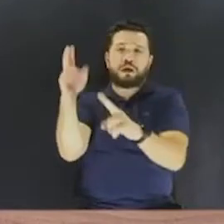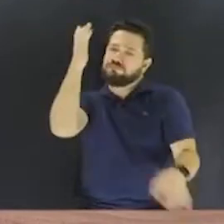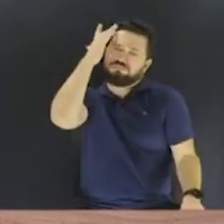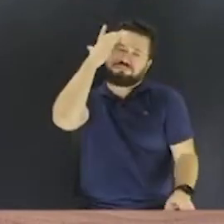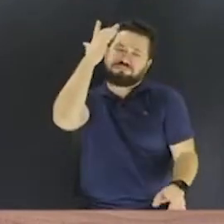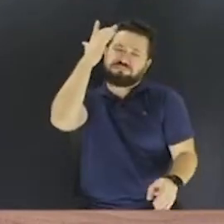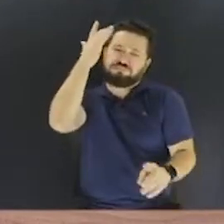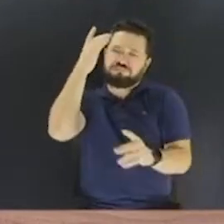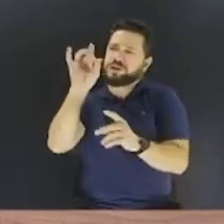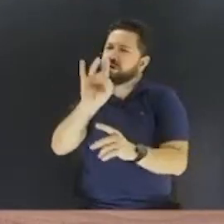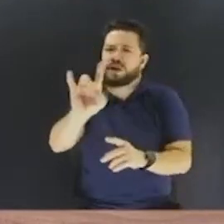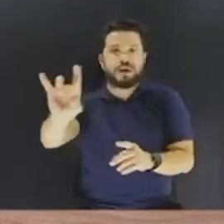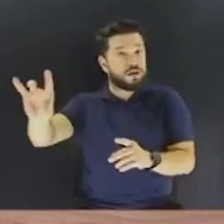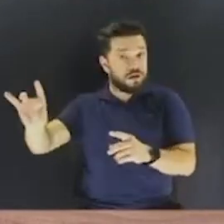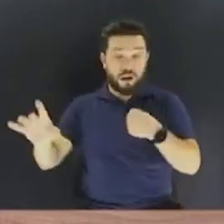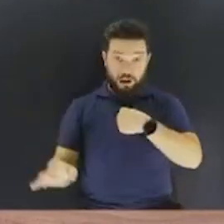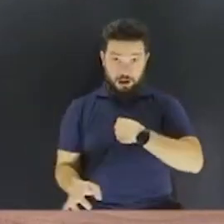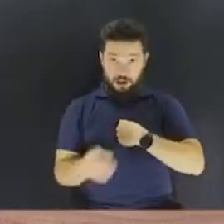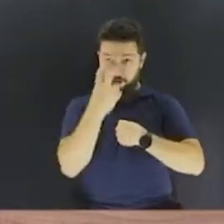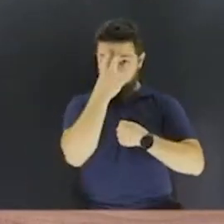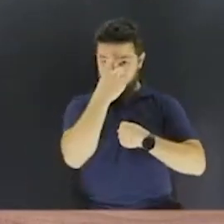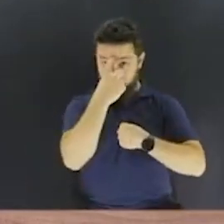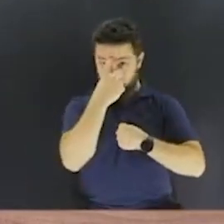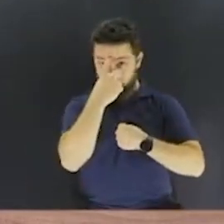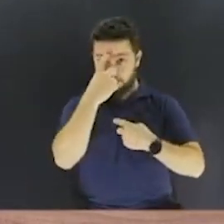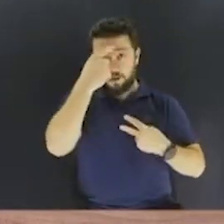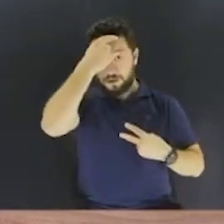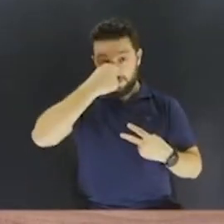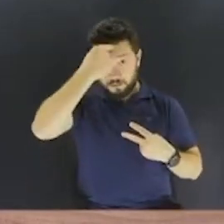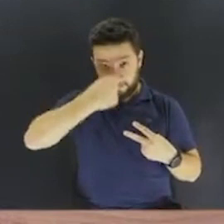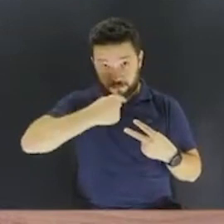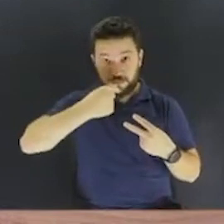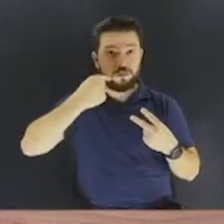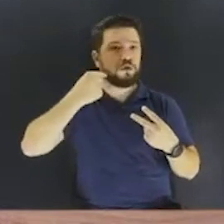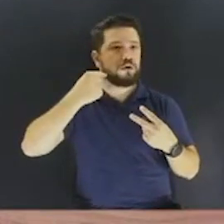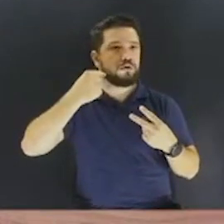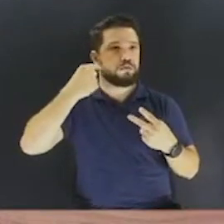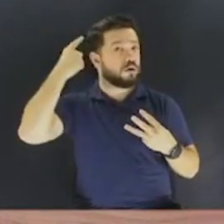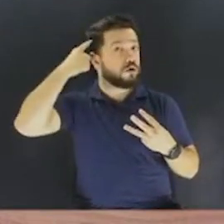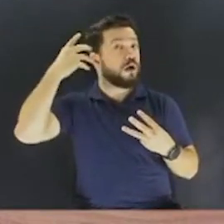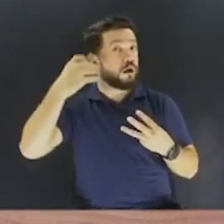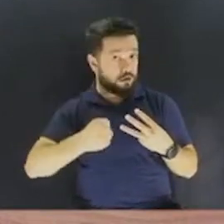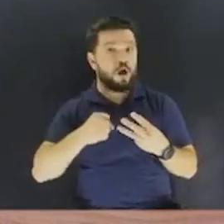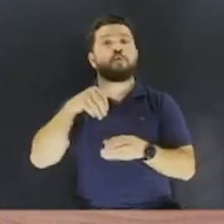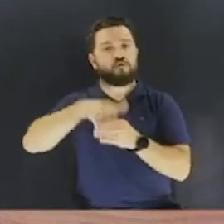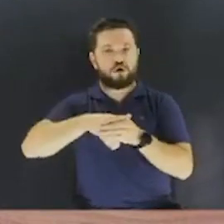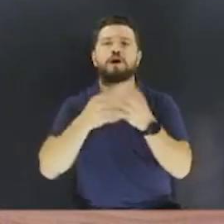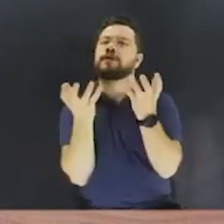Rodrigo Reis o professor euller e o Márcio Barros votamos pela cassação mas a maioria